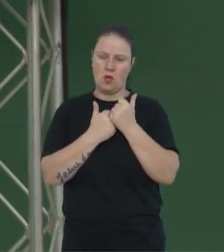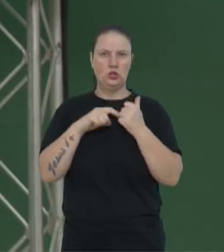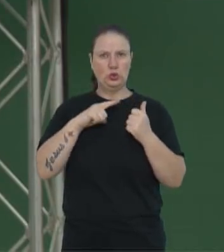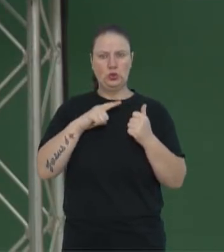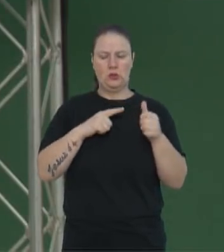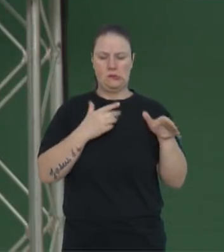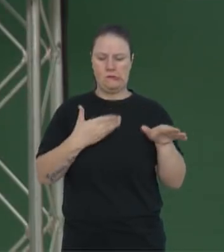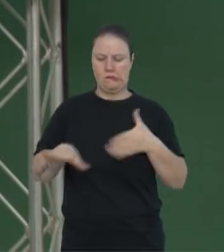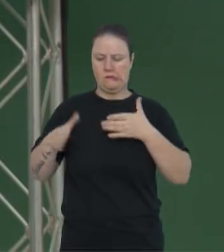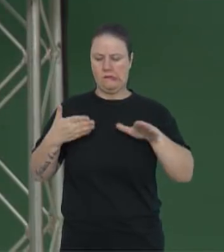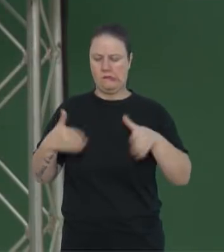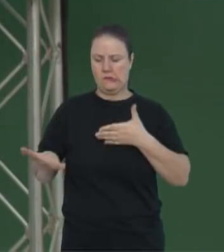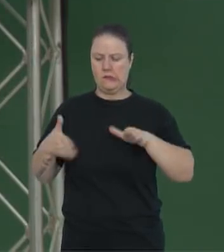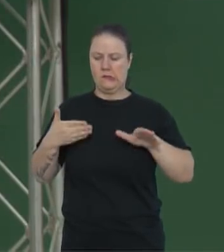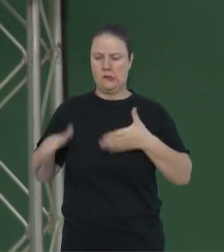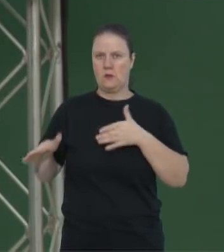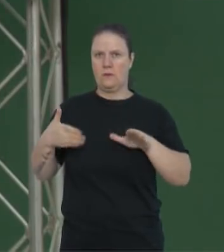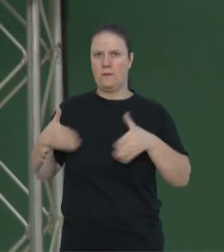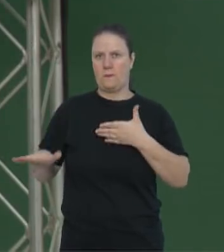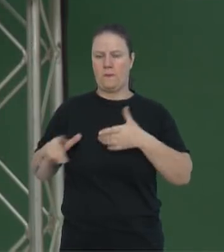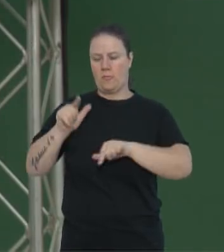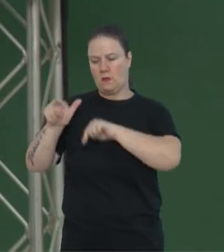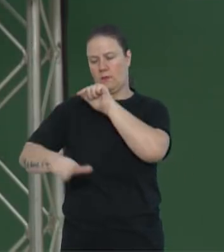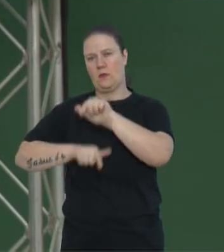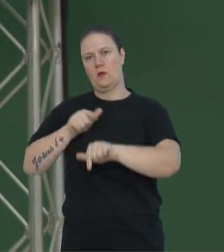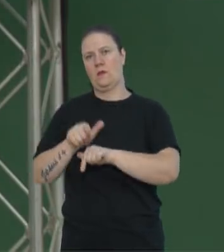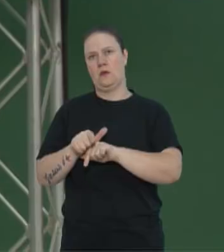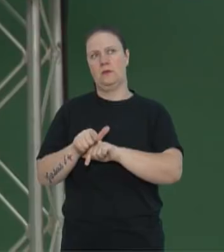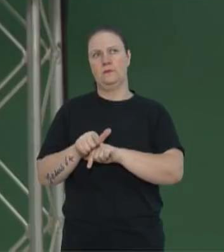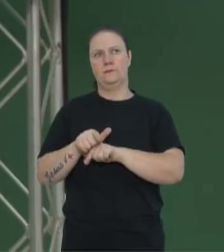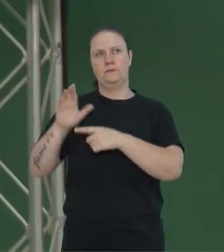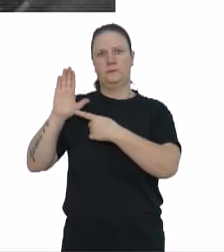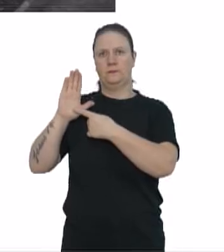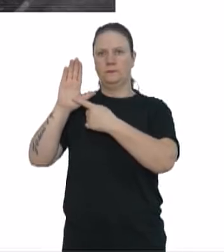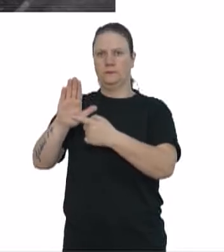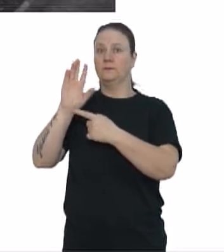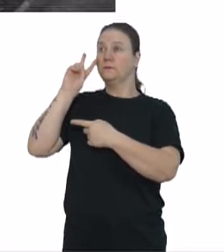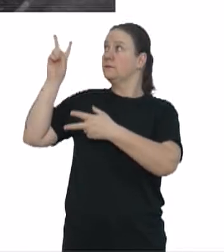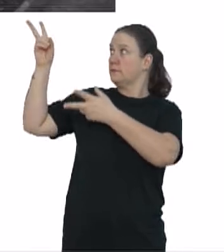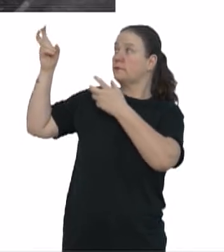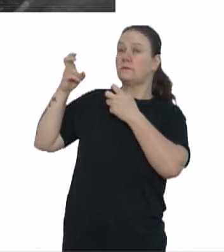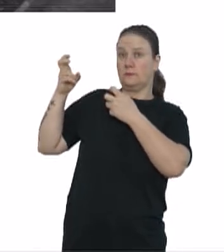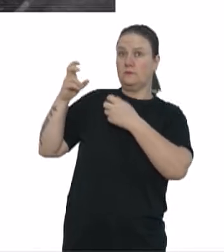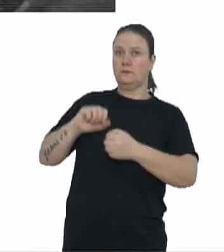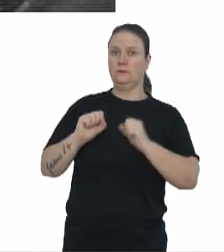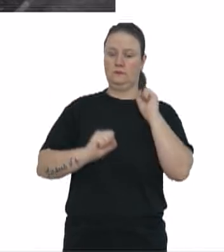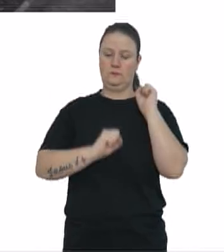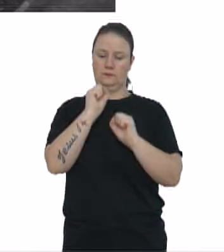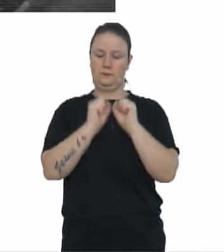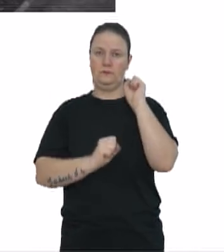rural, do trabalho no campo, para trabalhar em máquinas. Ali eu trouxe uma figura para vocês de uma das fábricas.